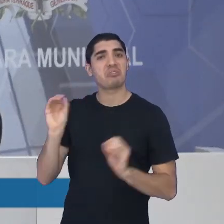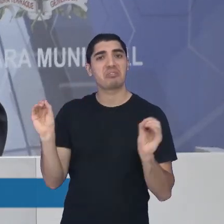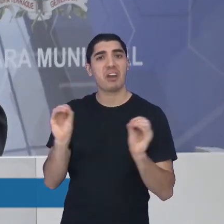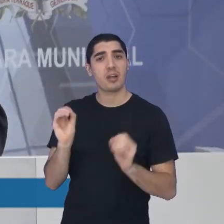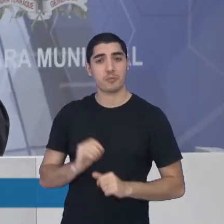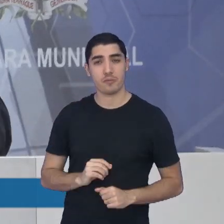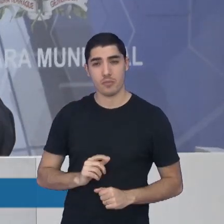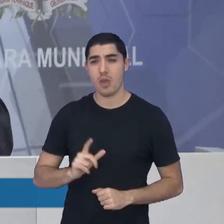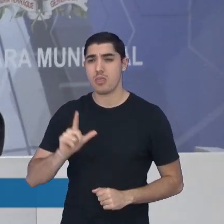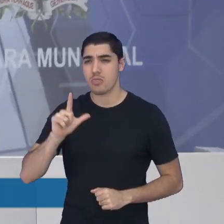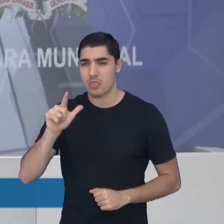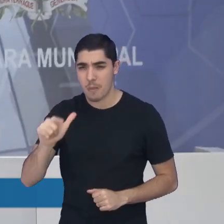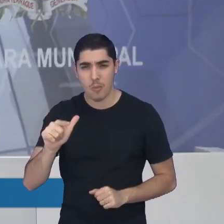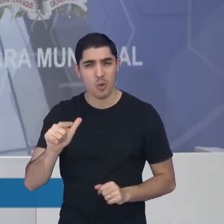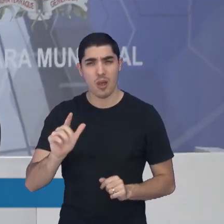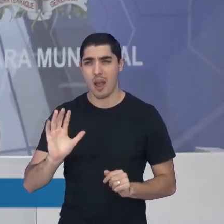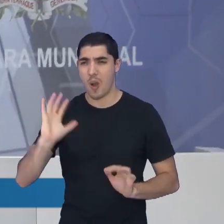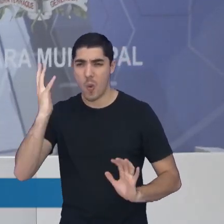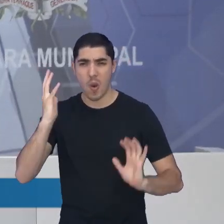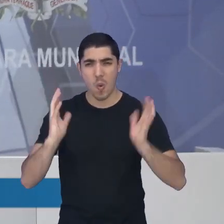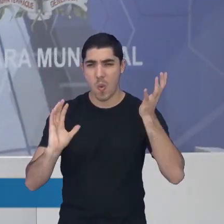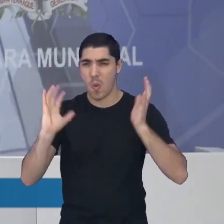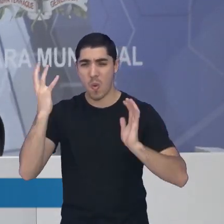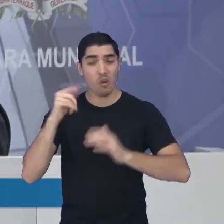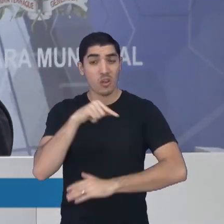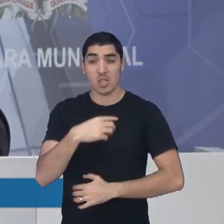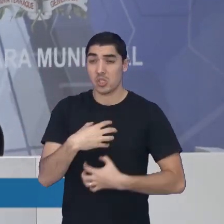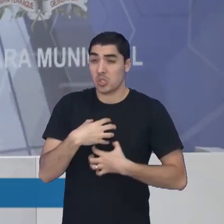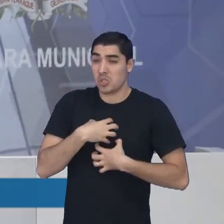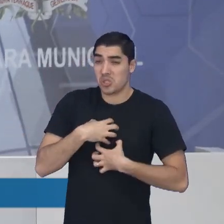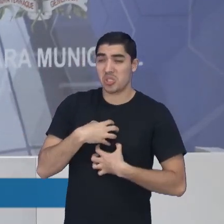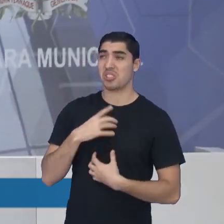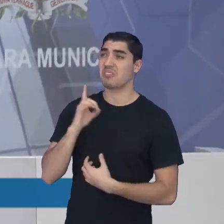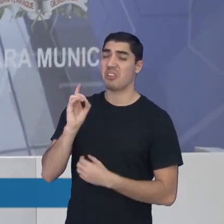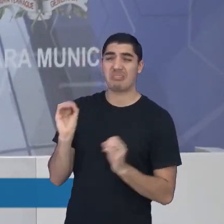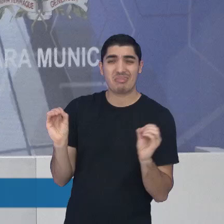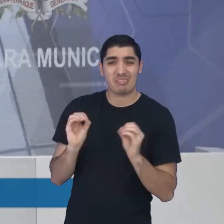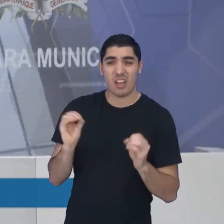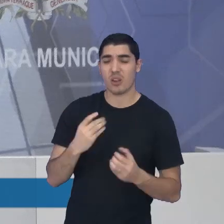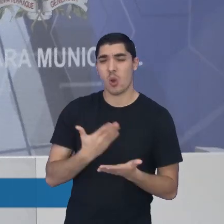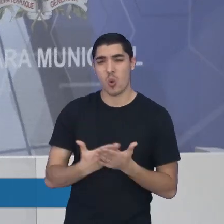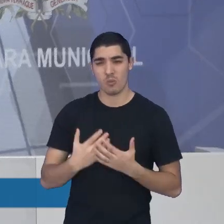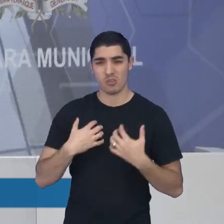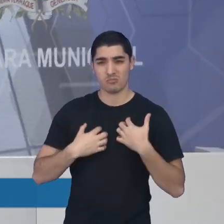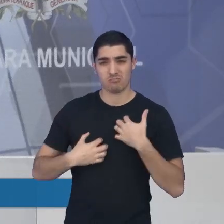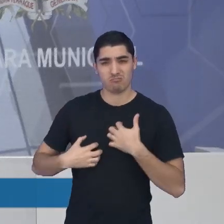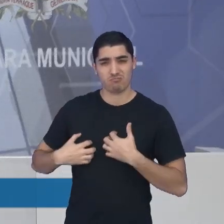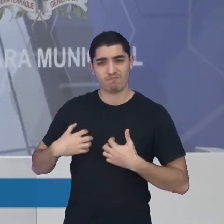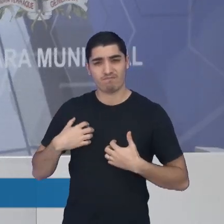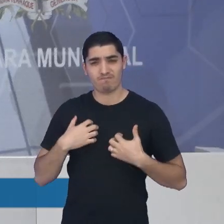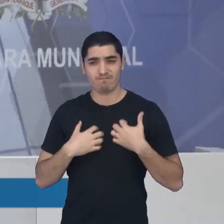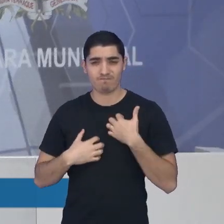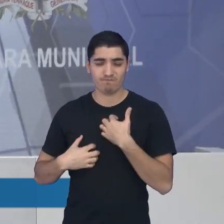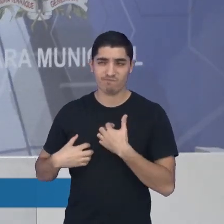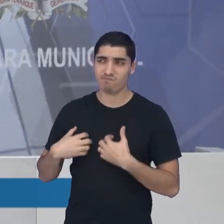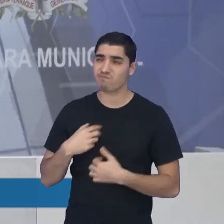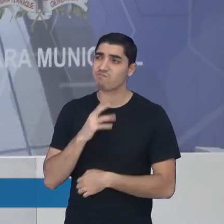E vieram vários absurdos, e ele não sentia Deus, e ele foi ficando angustiado. Até que, em certo momento,